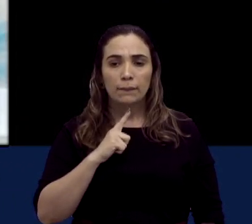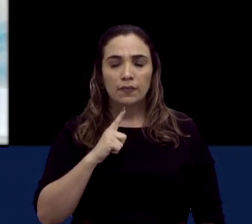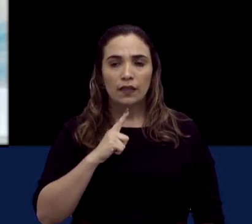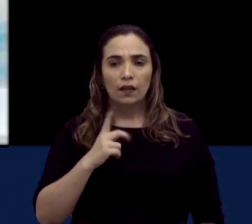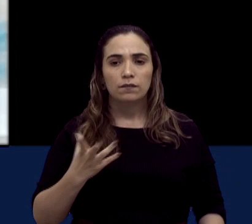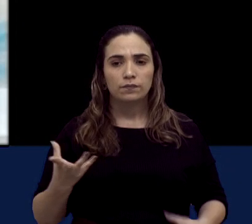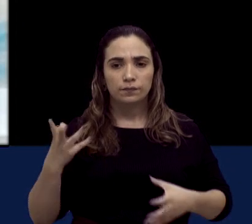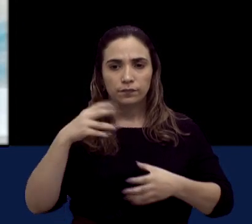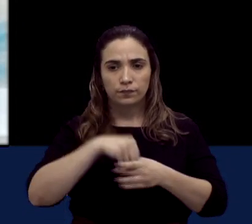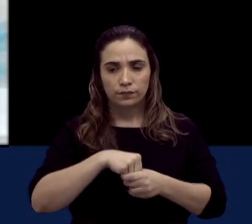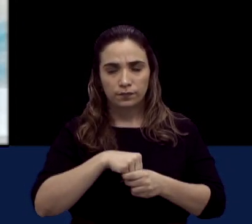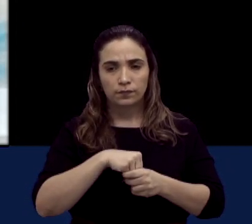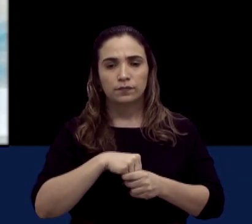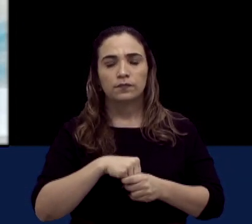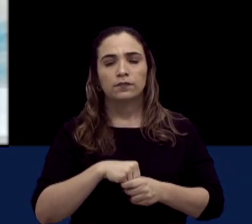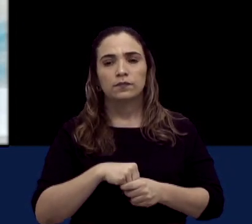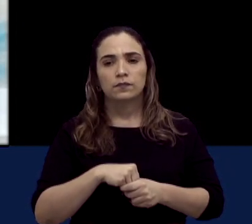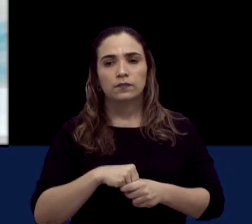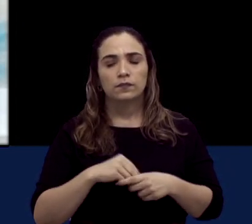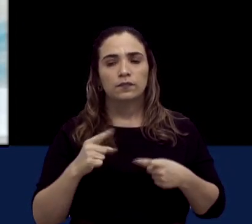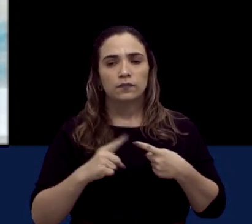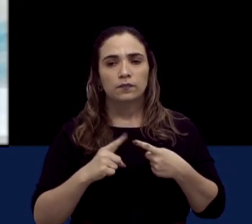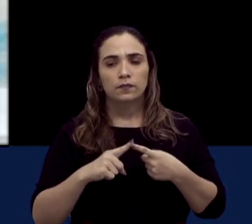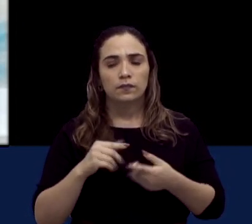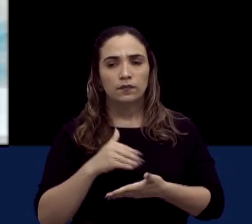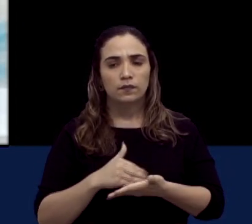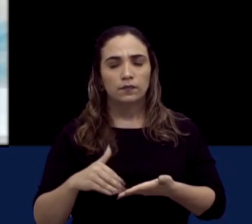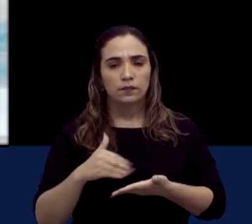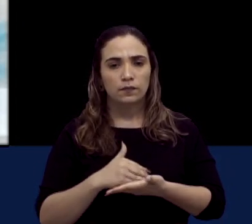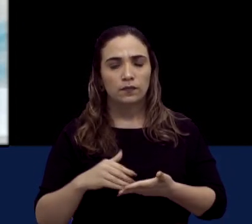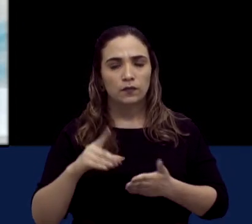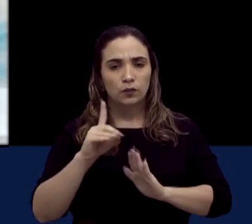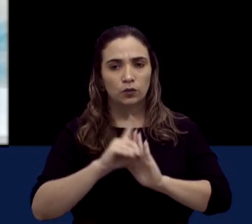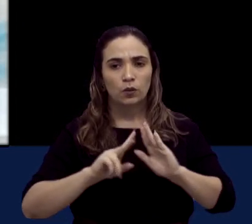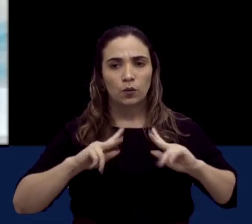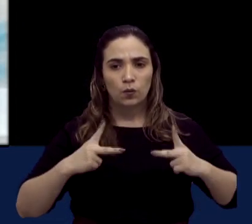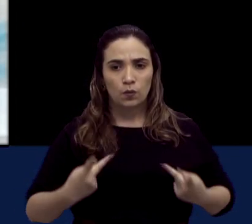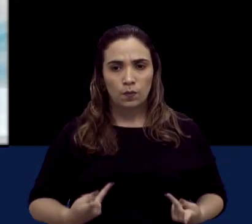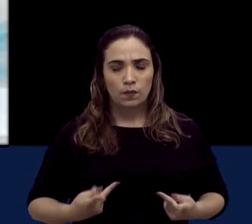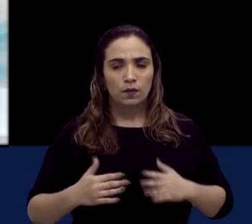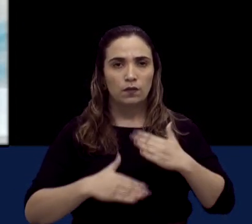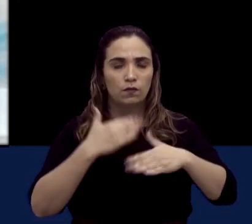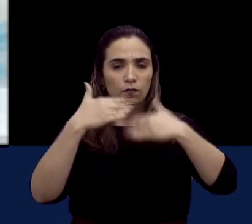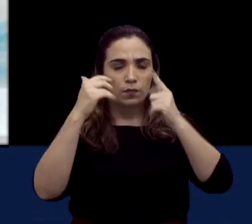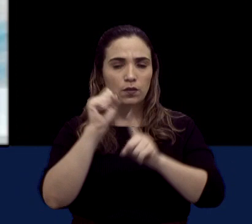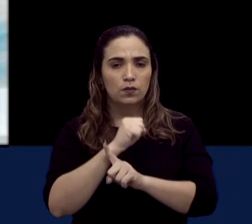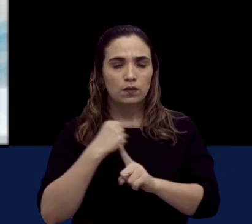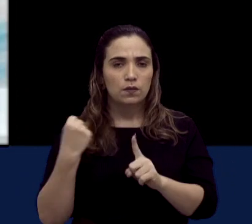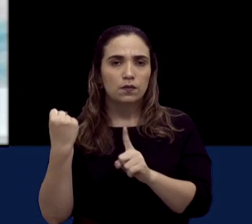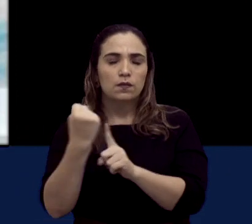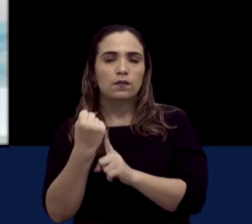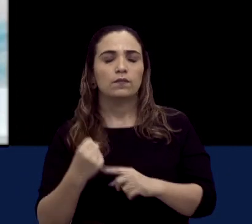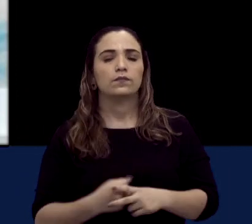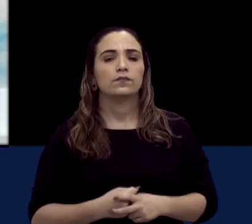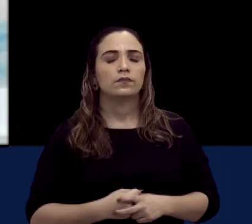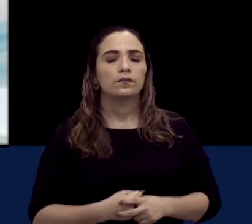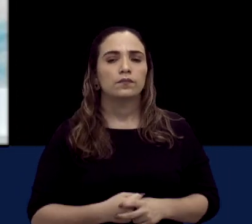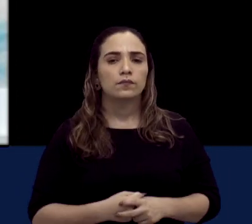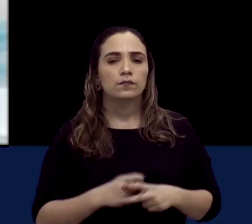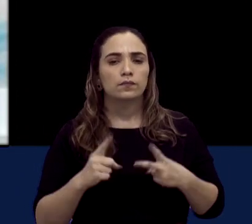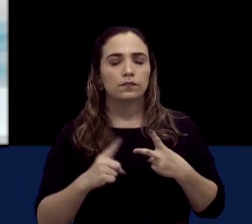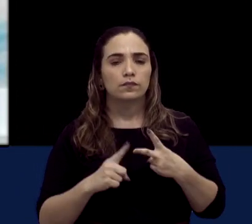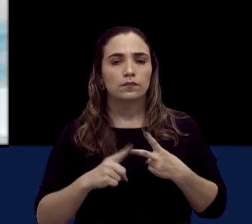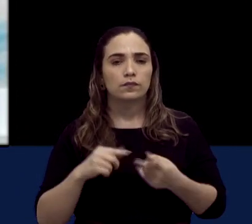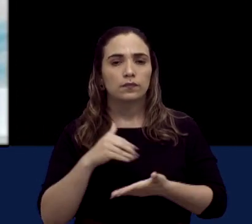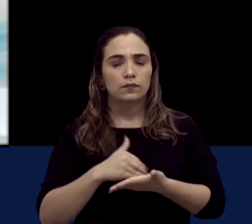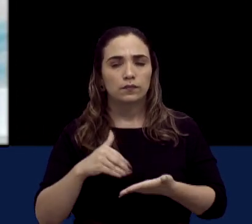envolvidas nesse primeiro acordo, que era a Secretaria dos Direitos Humanos e do Desenvolvimento Social, a